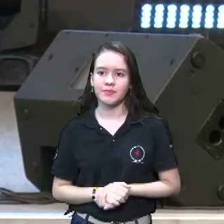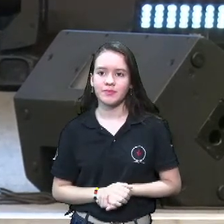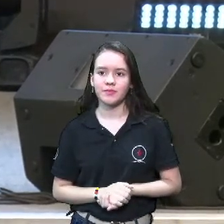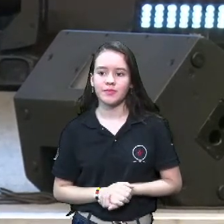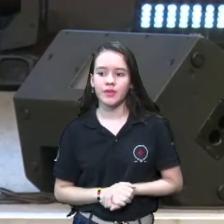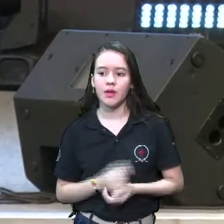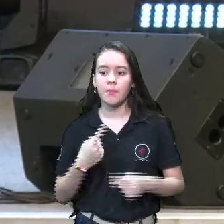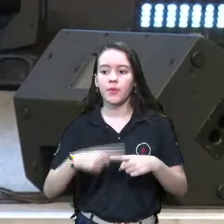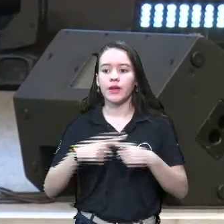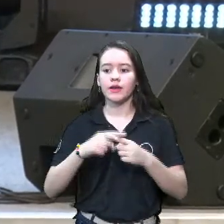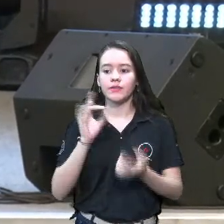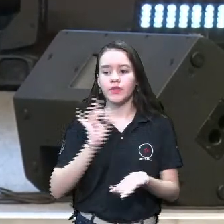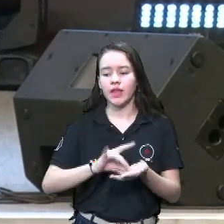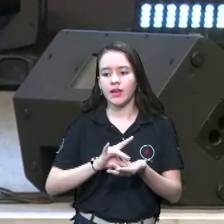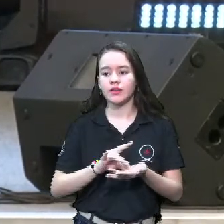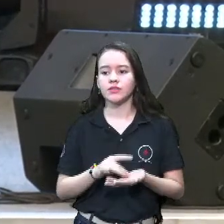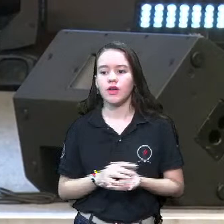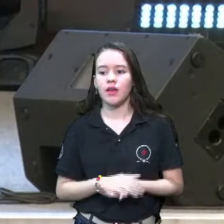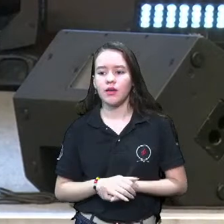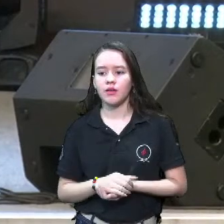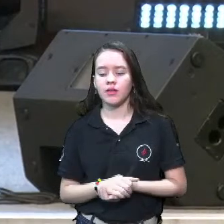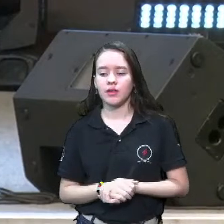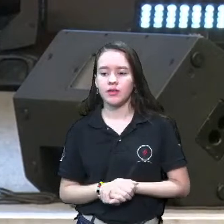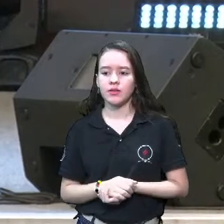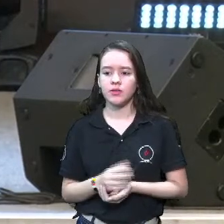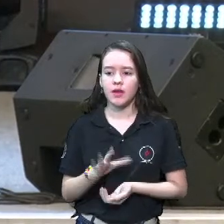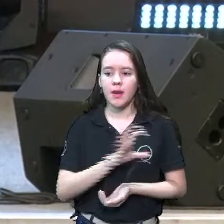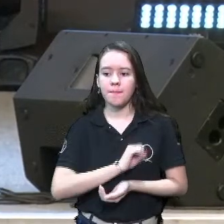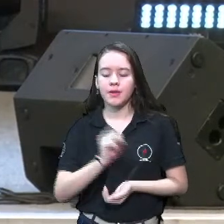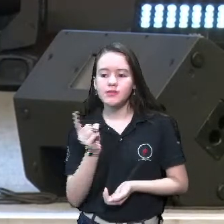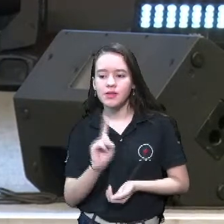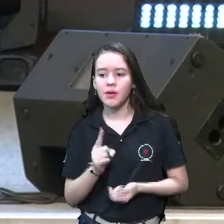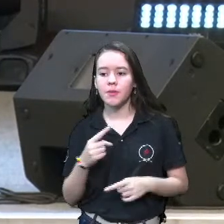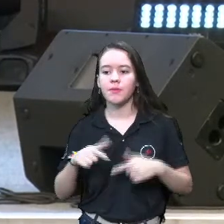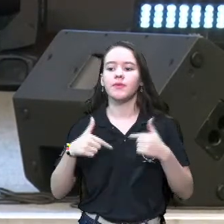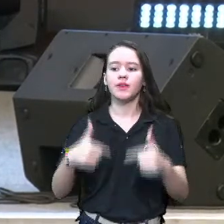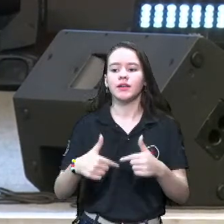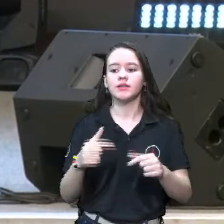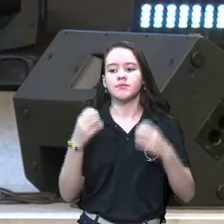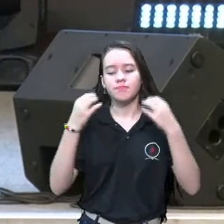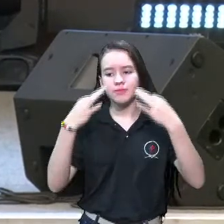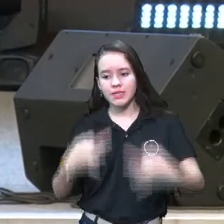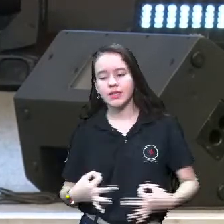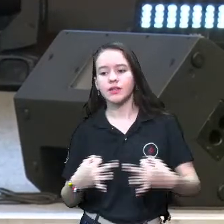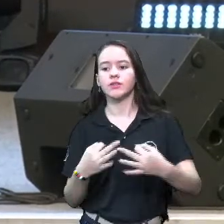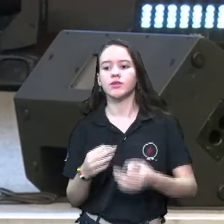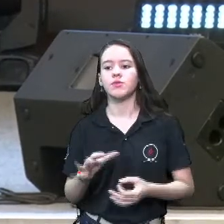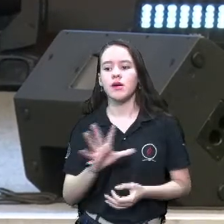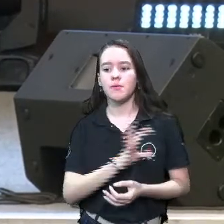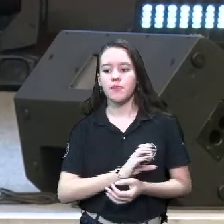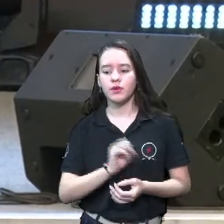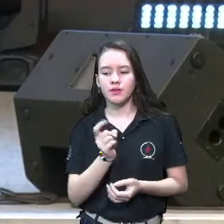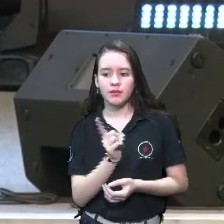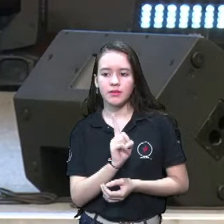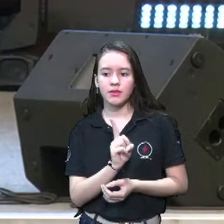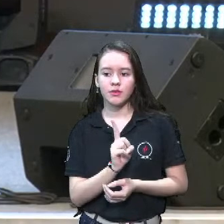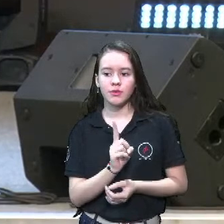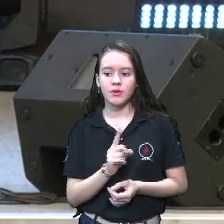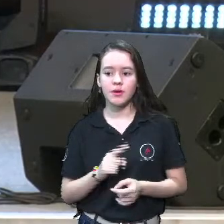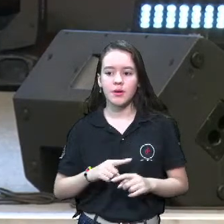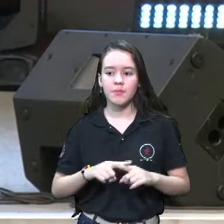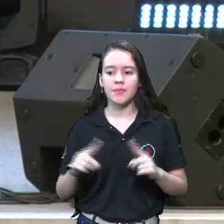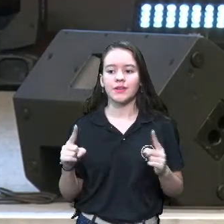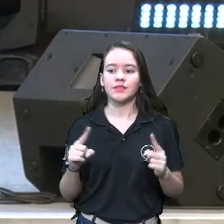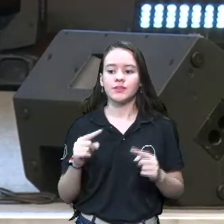Porque na verdade ele não pode amar, ele pode não estar amando, mas ele está jogando limpo. Ele está dizendo: eu não amo ainda. Mas quando ele escreveu a carta de